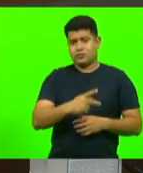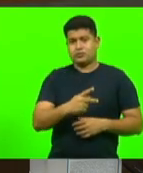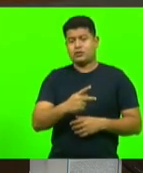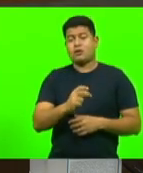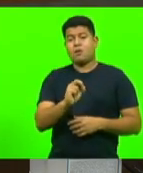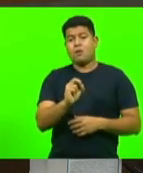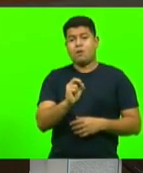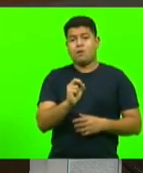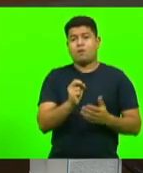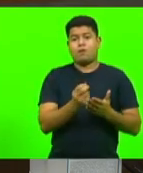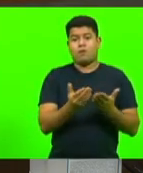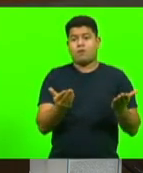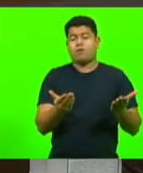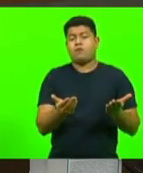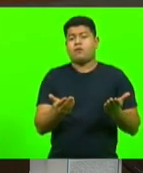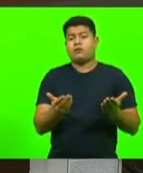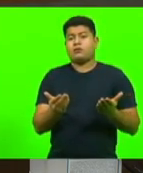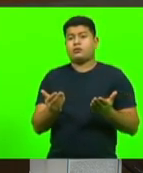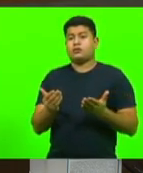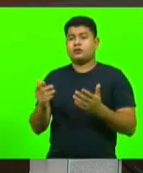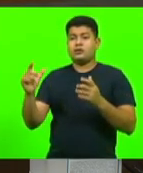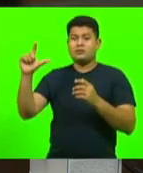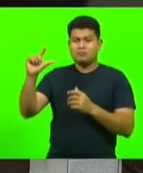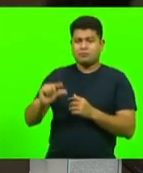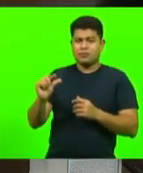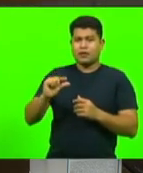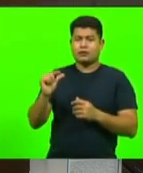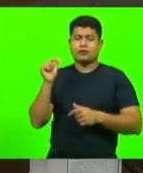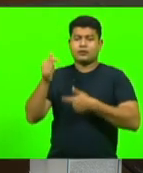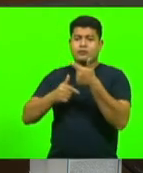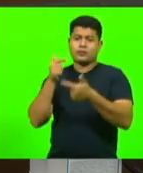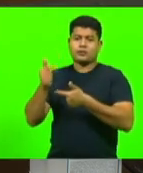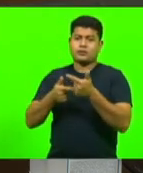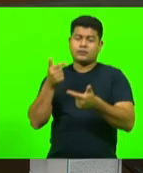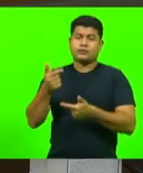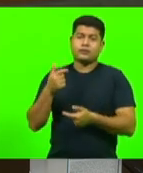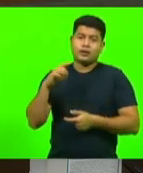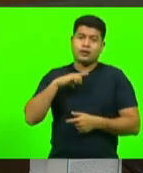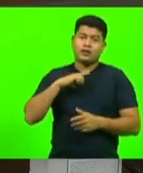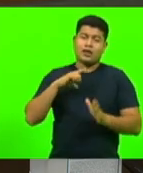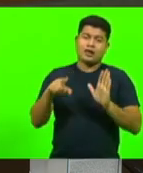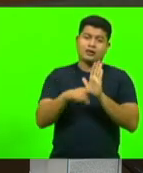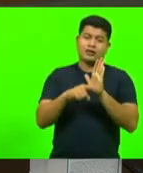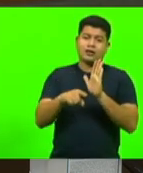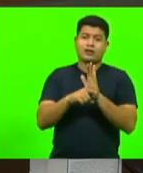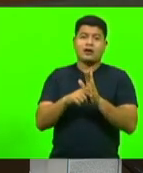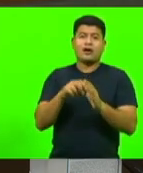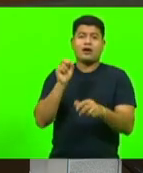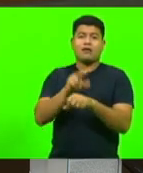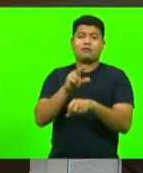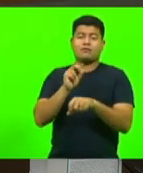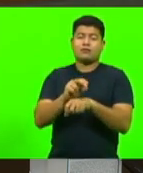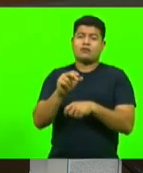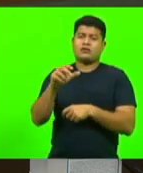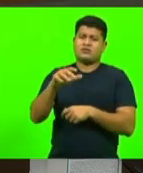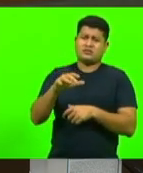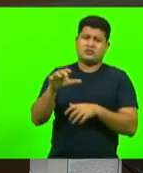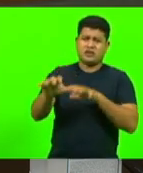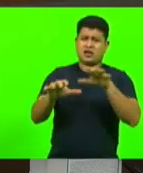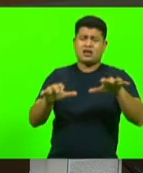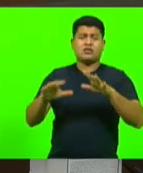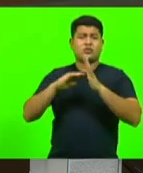é ativos é então a gente tem um déficit de vagas em todas as áreas hospitais no